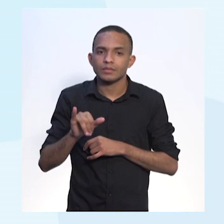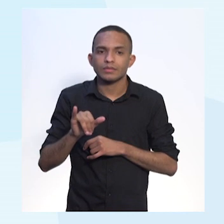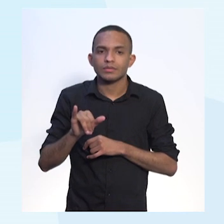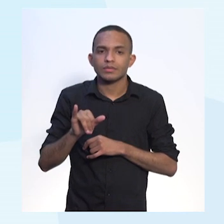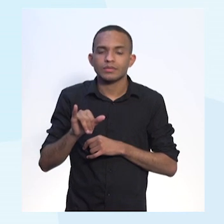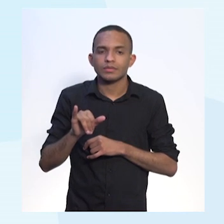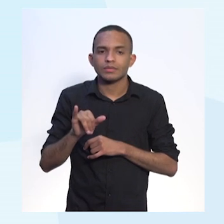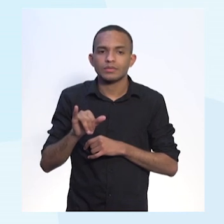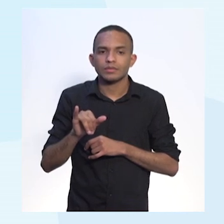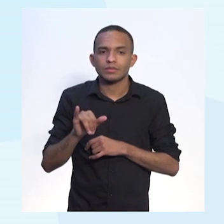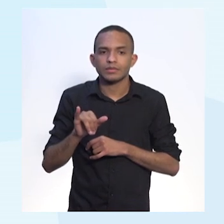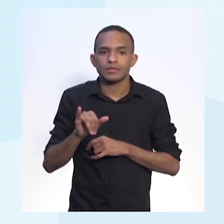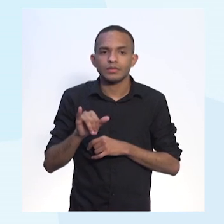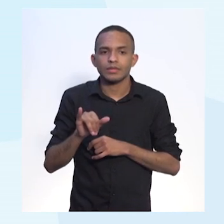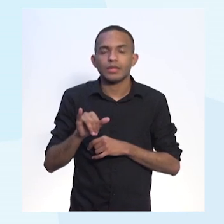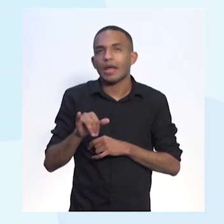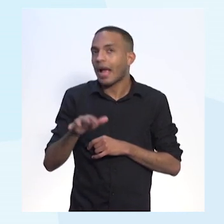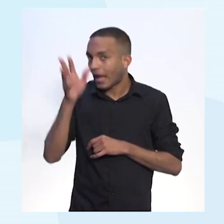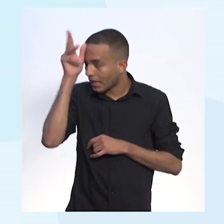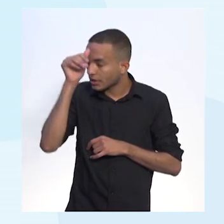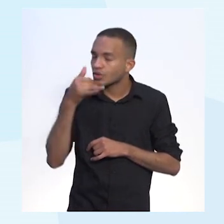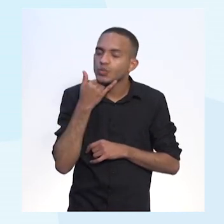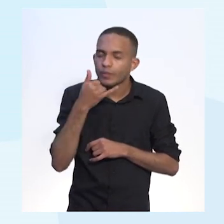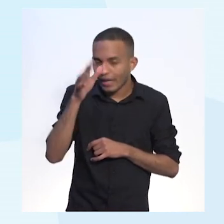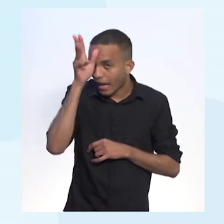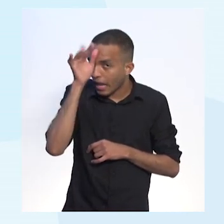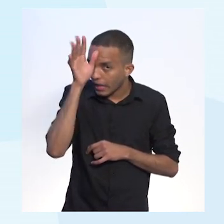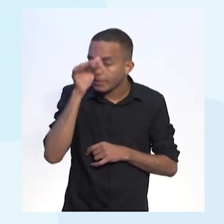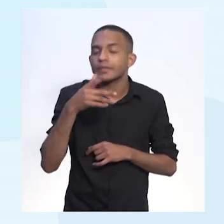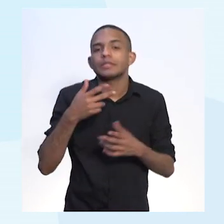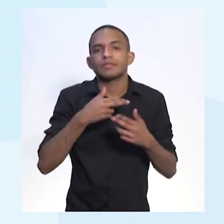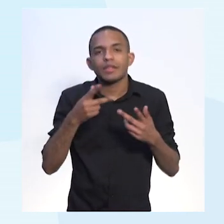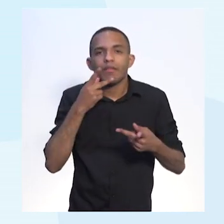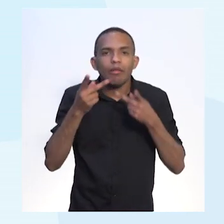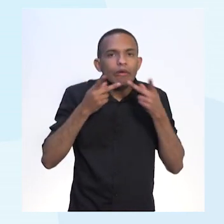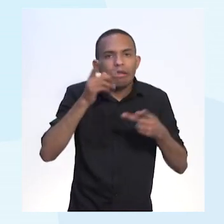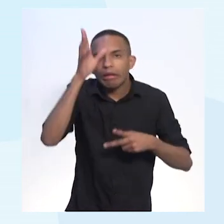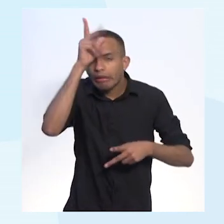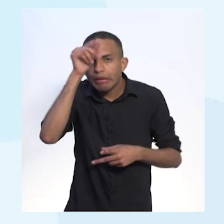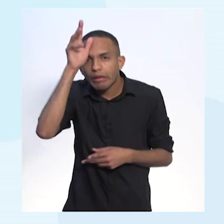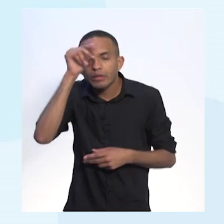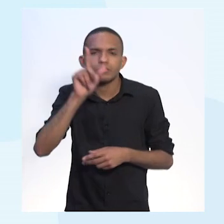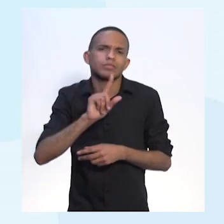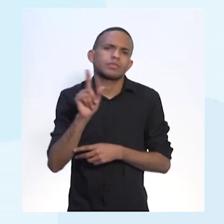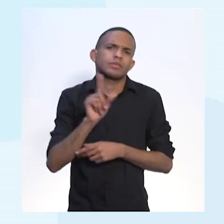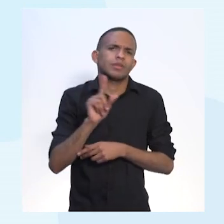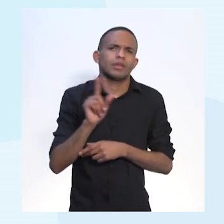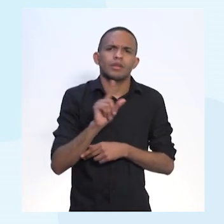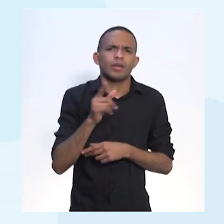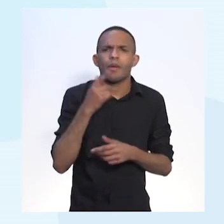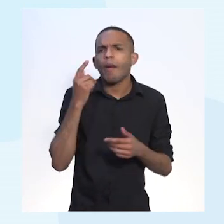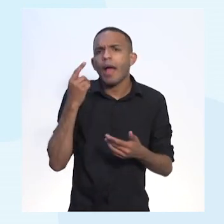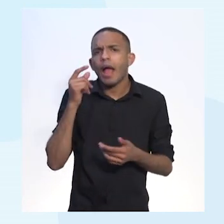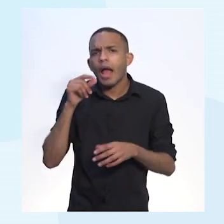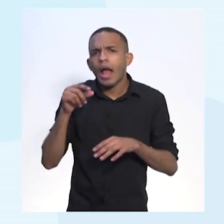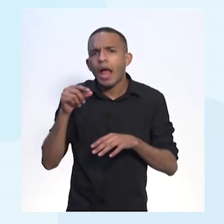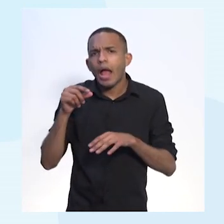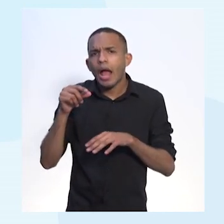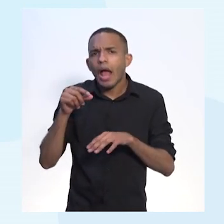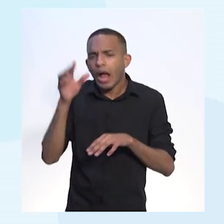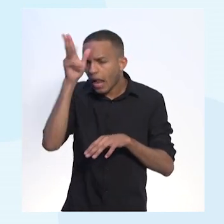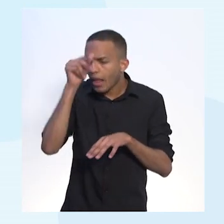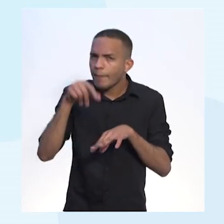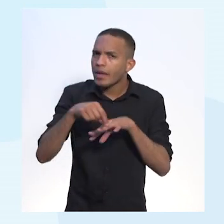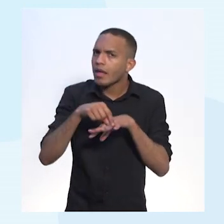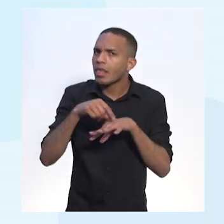gente. A Marli, não, desculpa, a galinha que vocês colocaram aqui. Muitos colocaram a galinha, galinha. Não foi a galinha que perdeu o anel. Então, a gente está falando que o